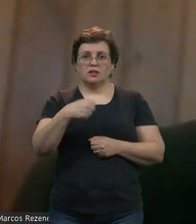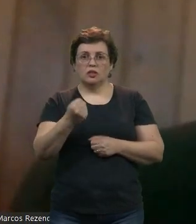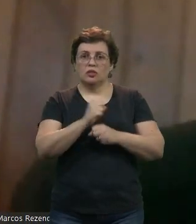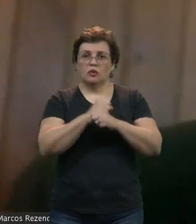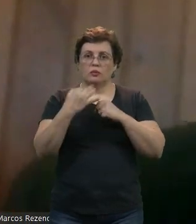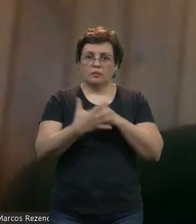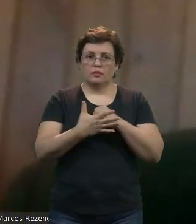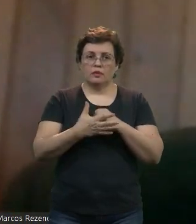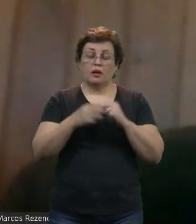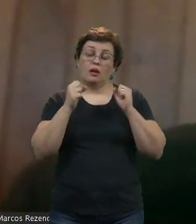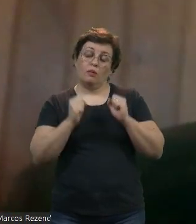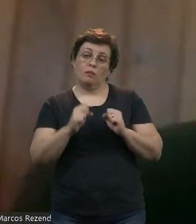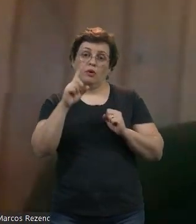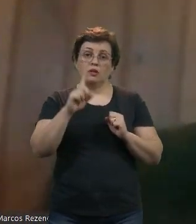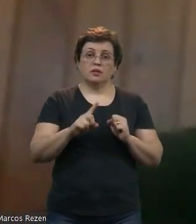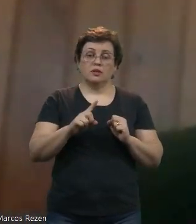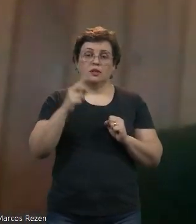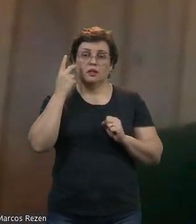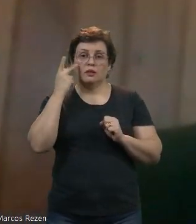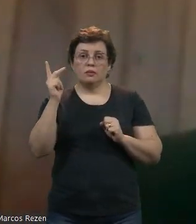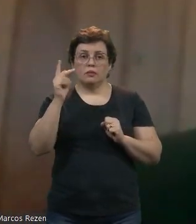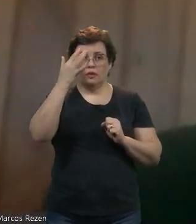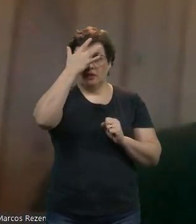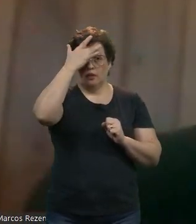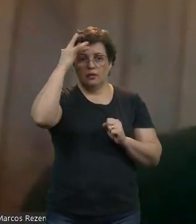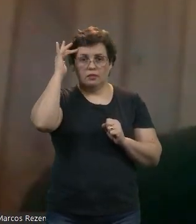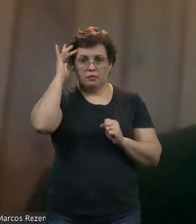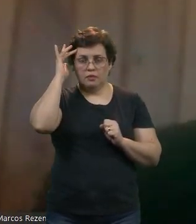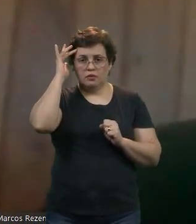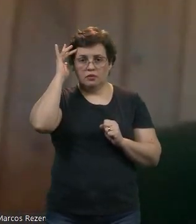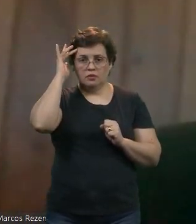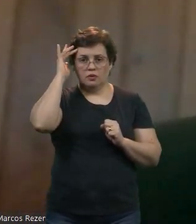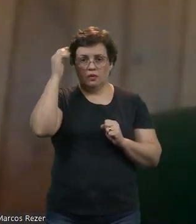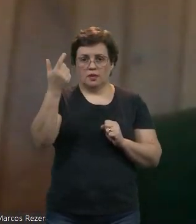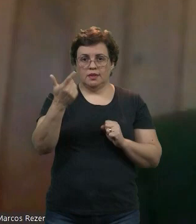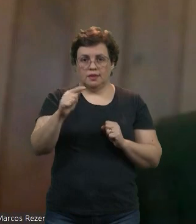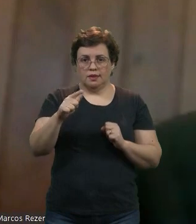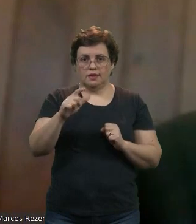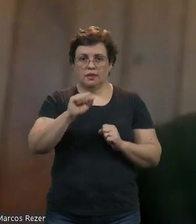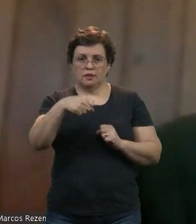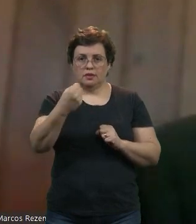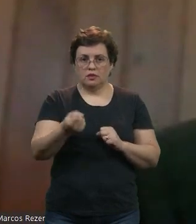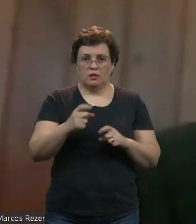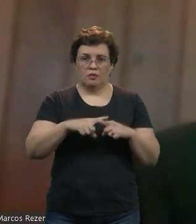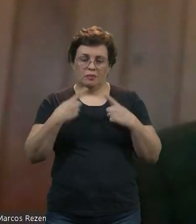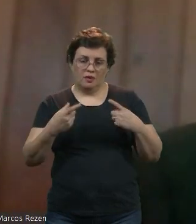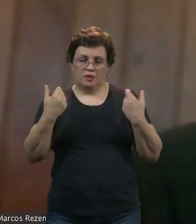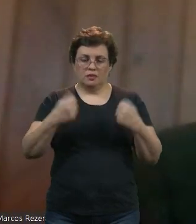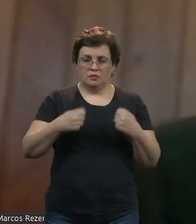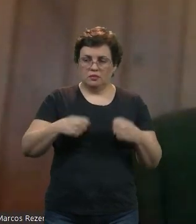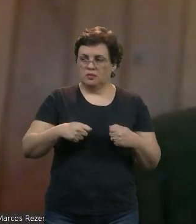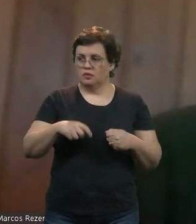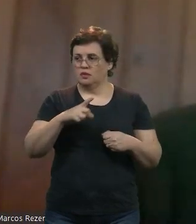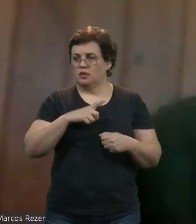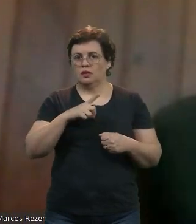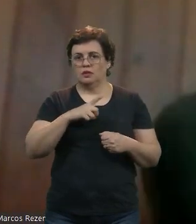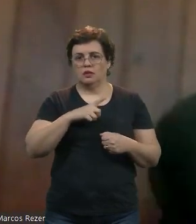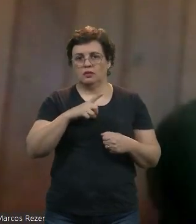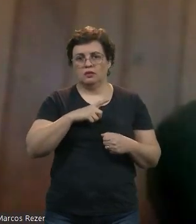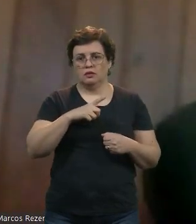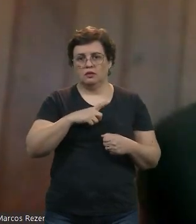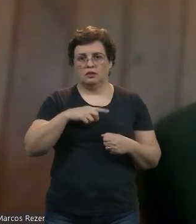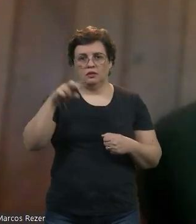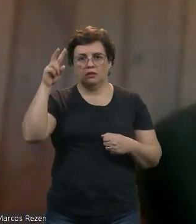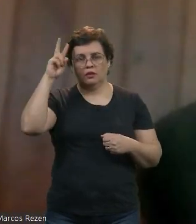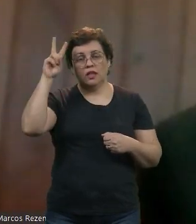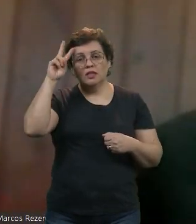pacientes assintomáticos desde que tenham um histórico, ou seja, você teve um contato com a